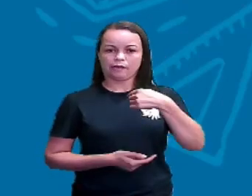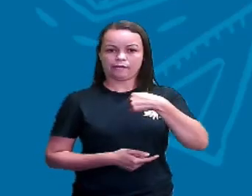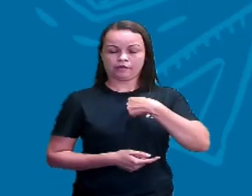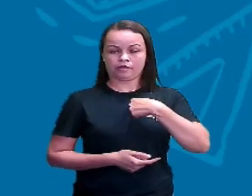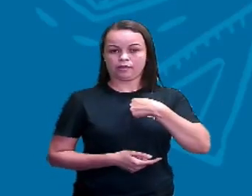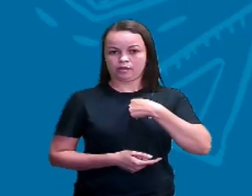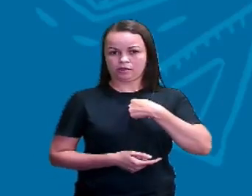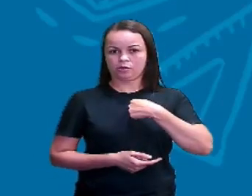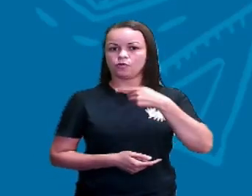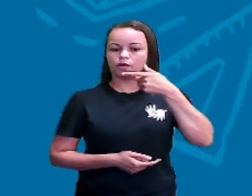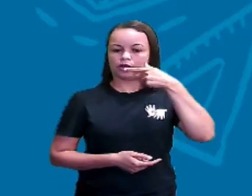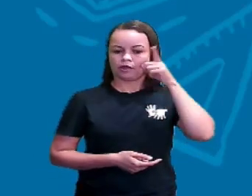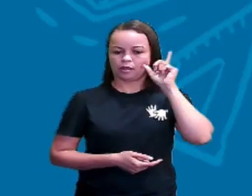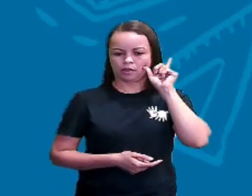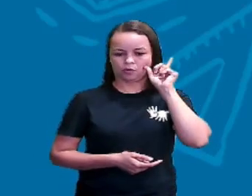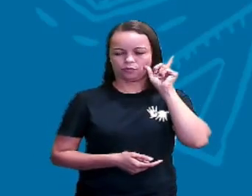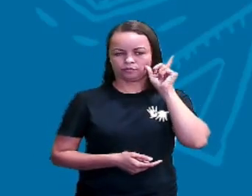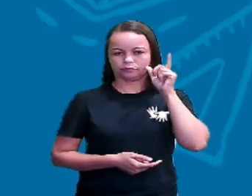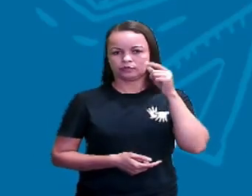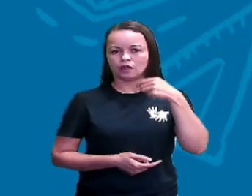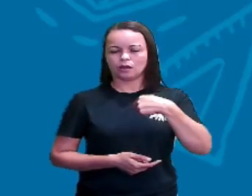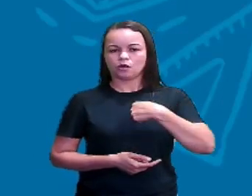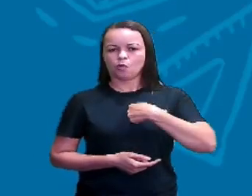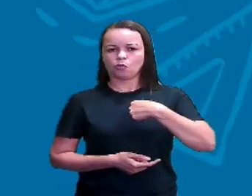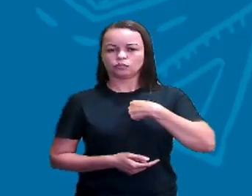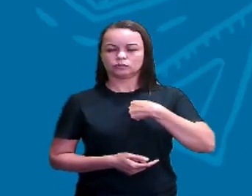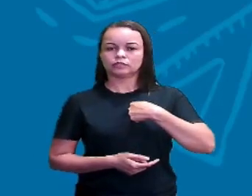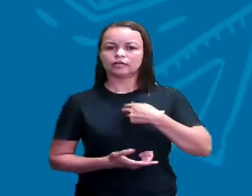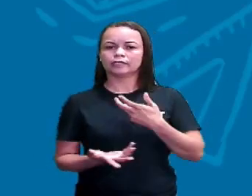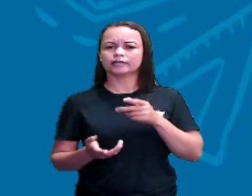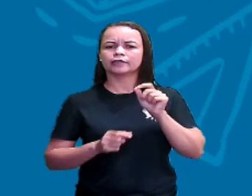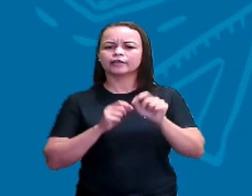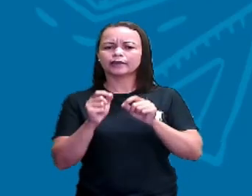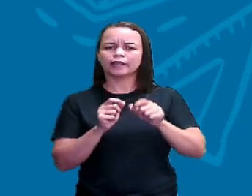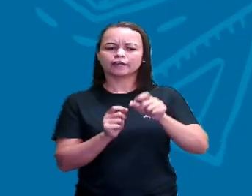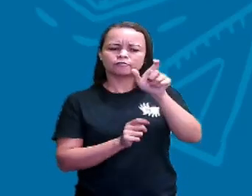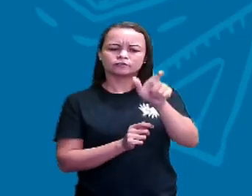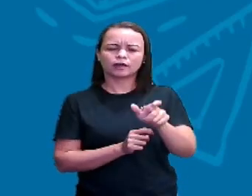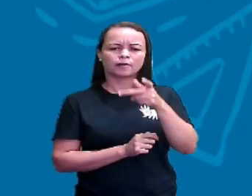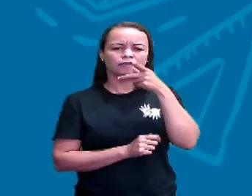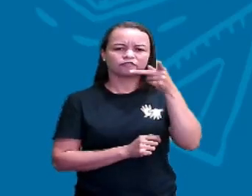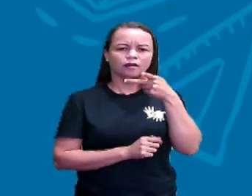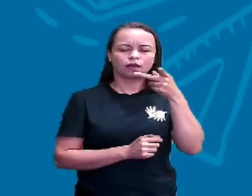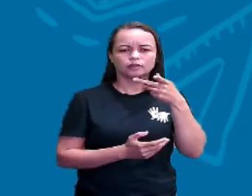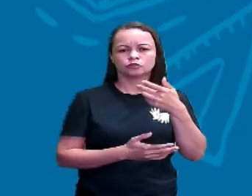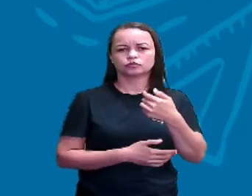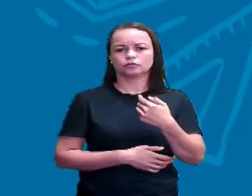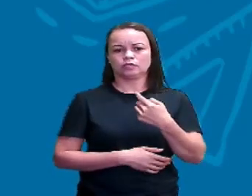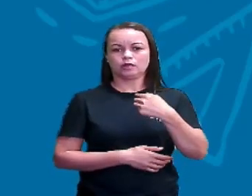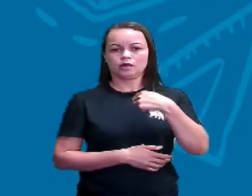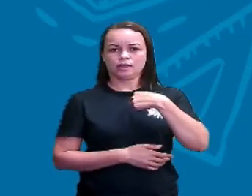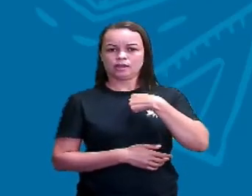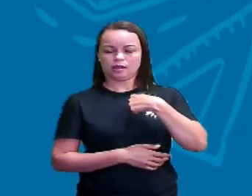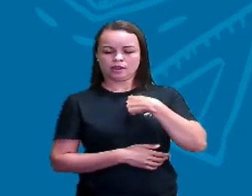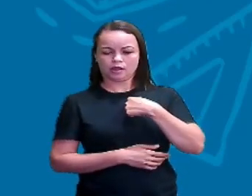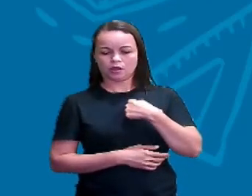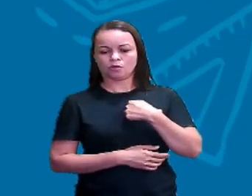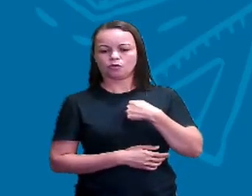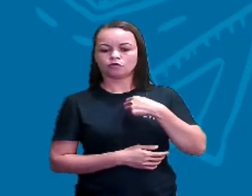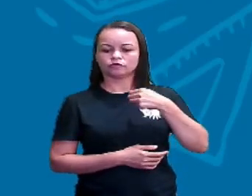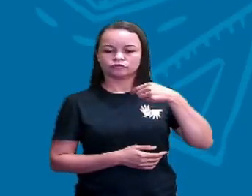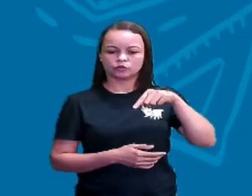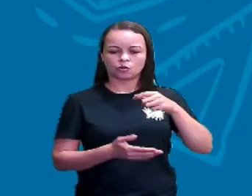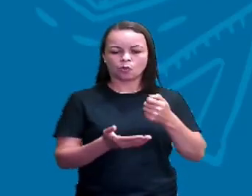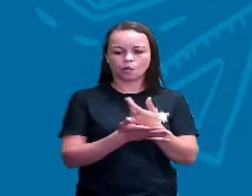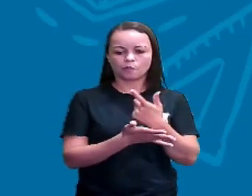se refere a quem está falando. Eu estou falando sobre o quê? Sobre mim. Eu fui a comprar